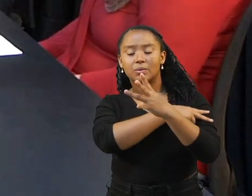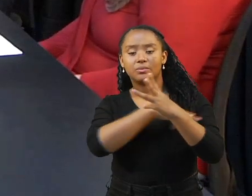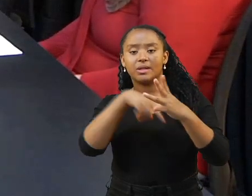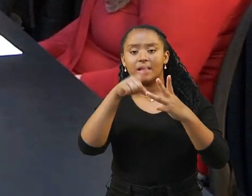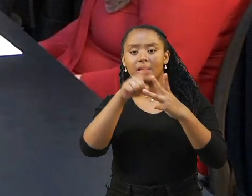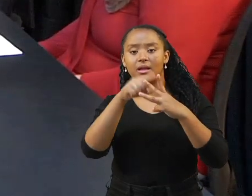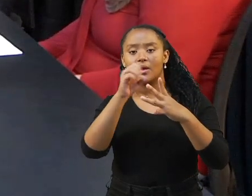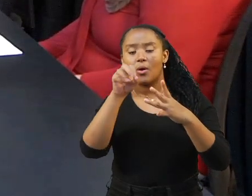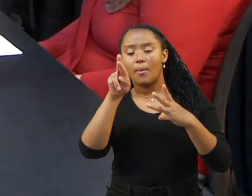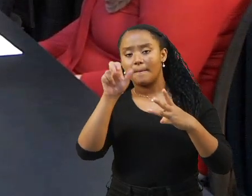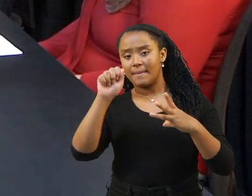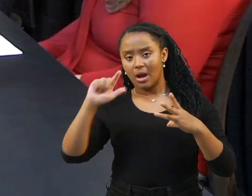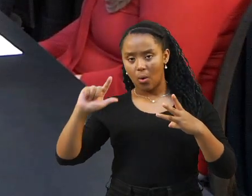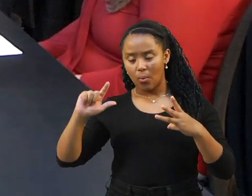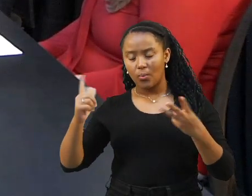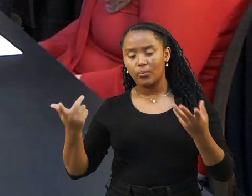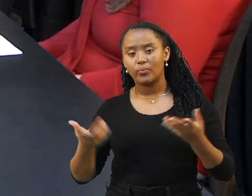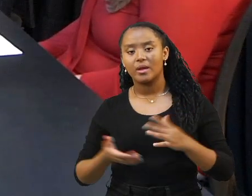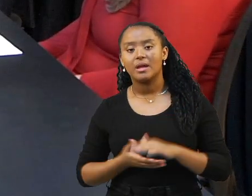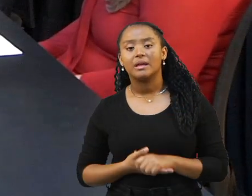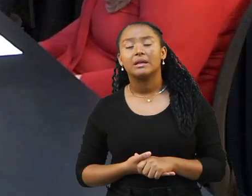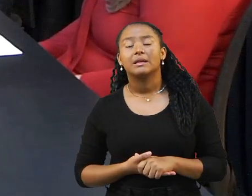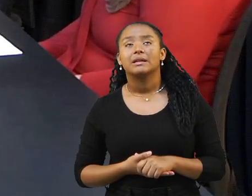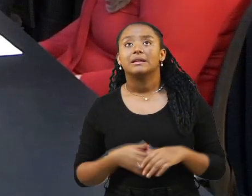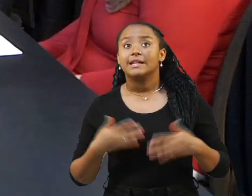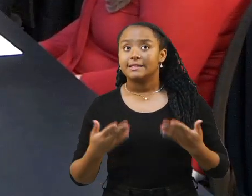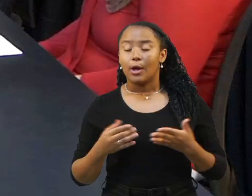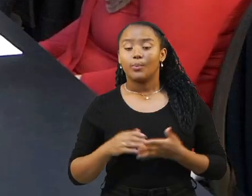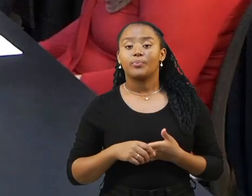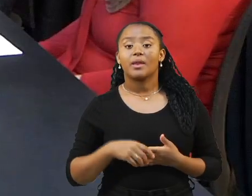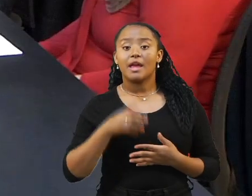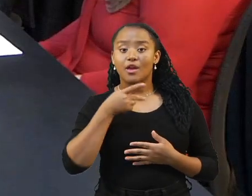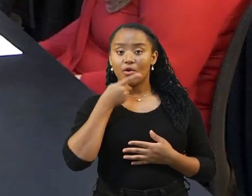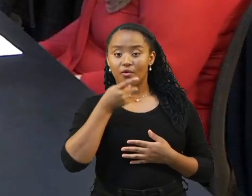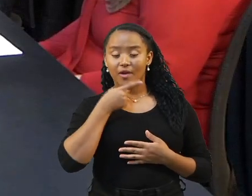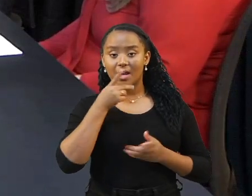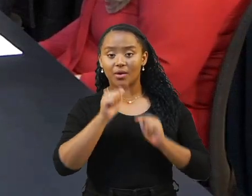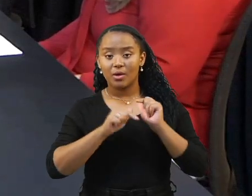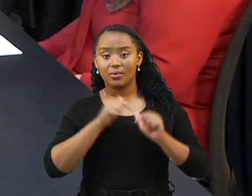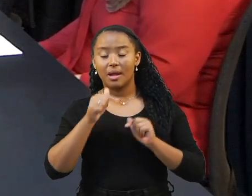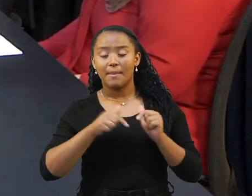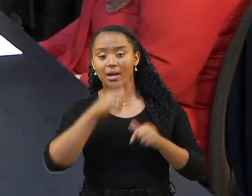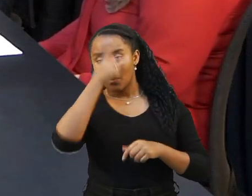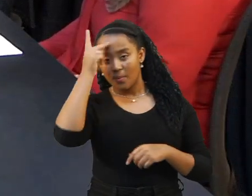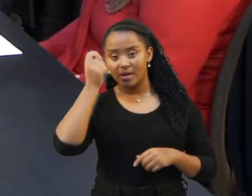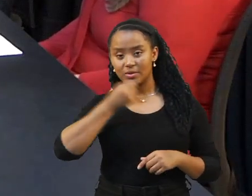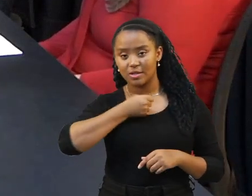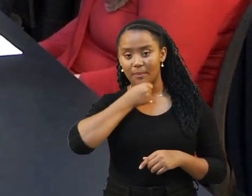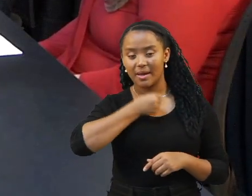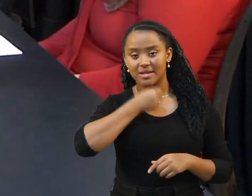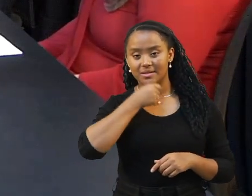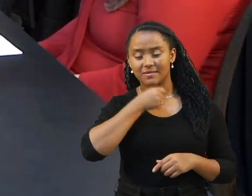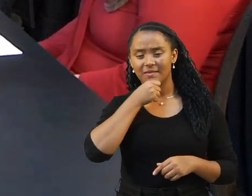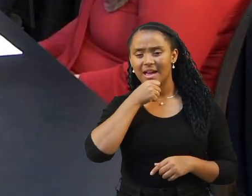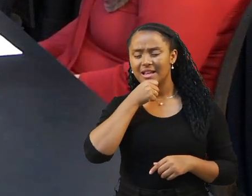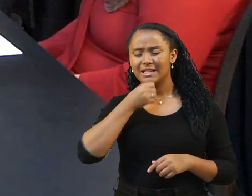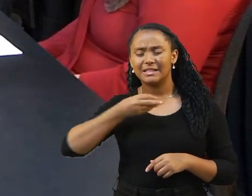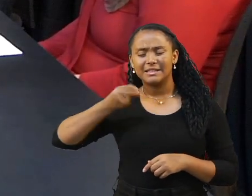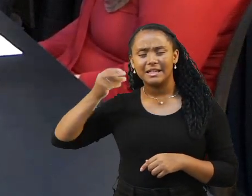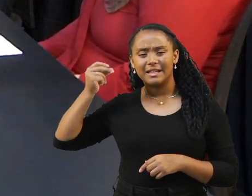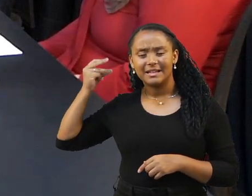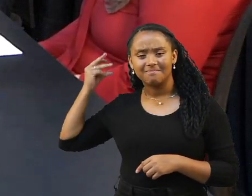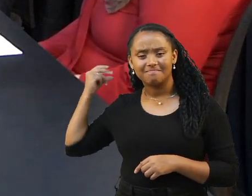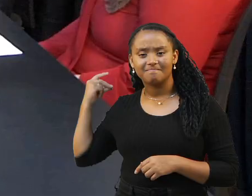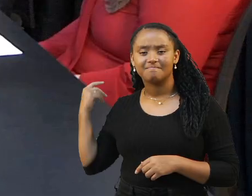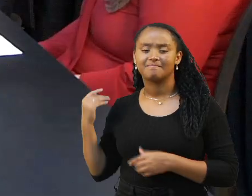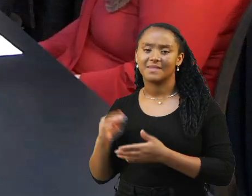Gente, então eu costumo dizer que eu trabalho com idosos desde muito cedo. Sim. Né? Mas eu acho que eles me